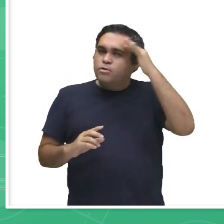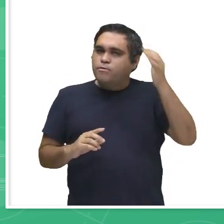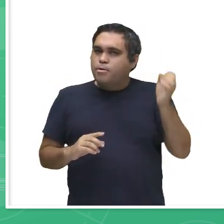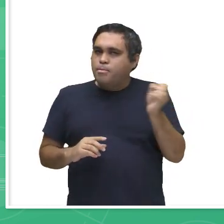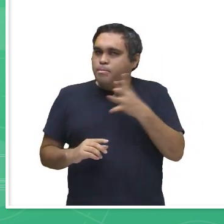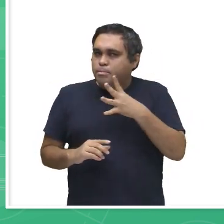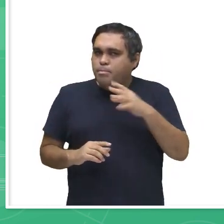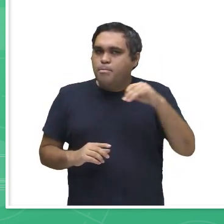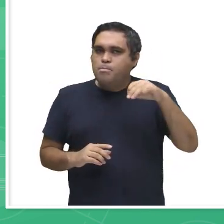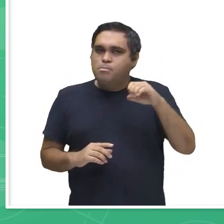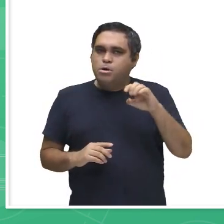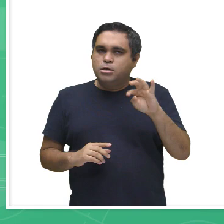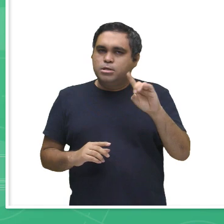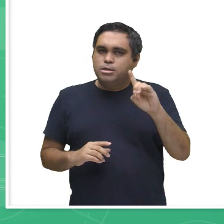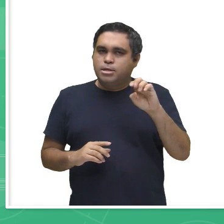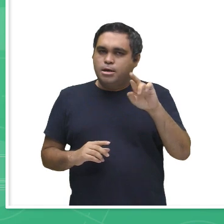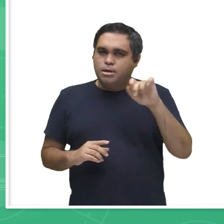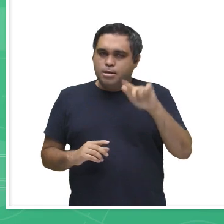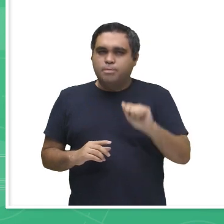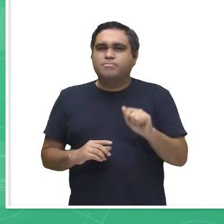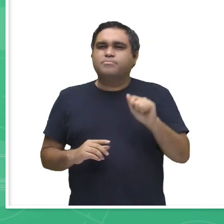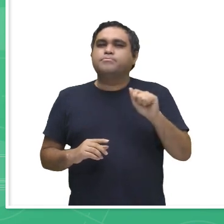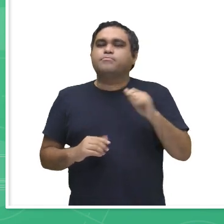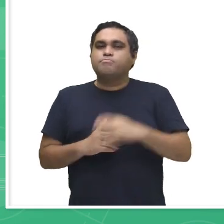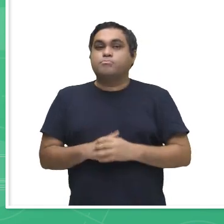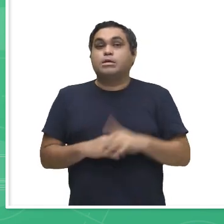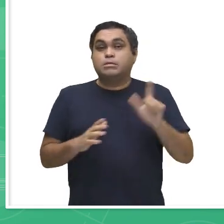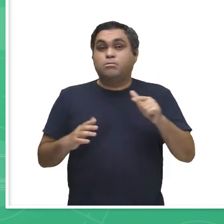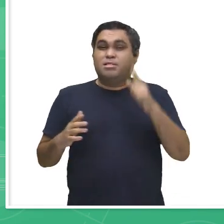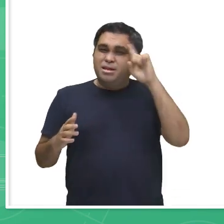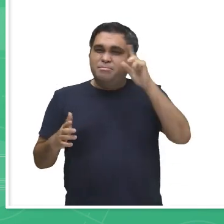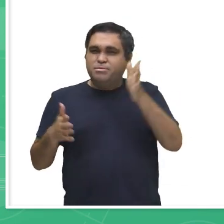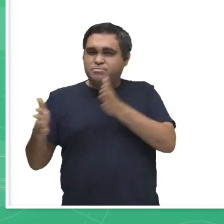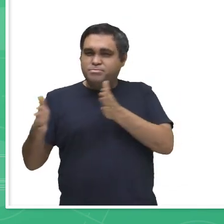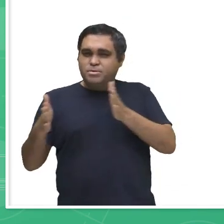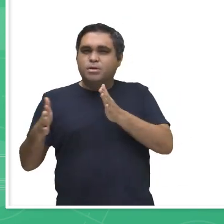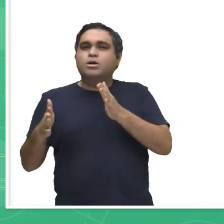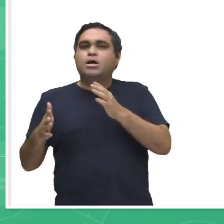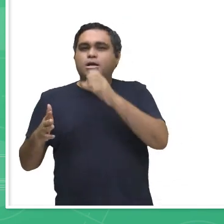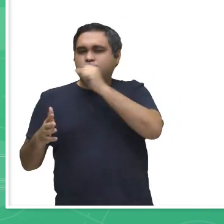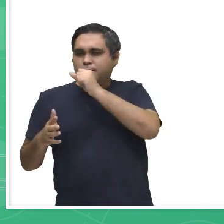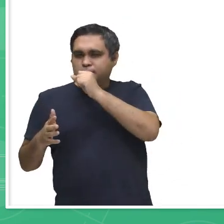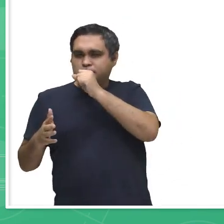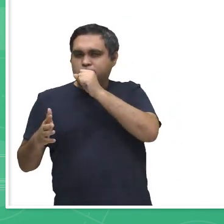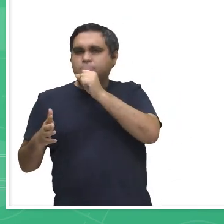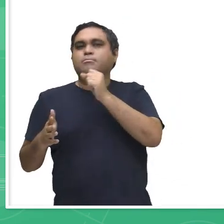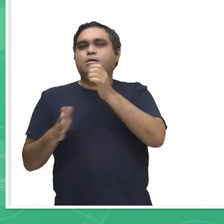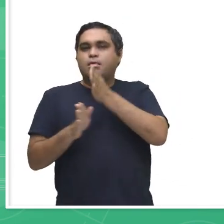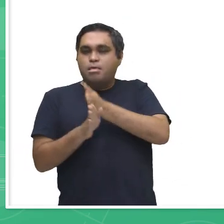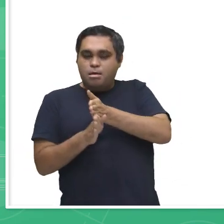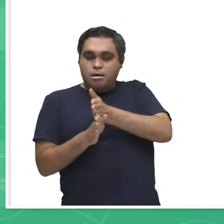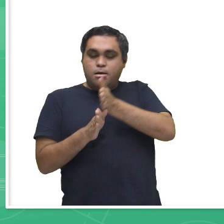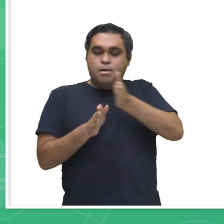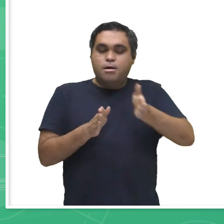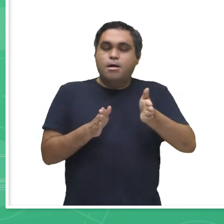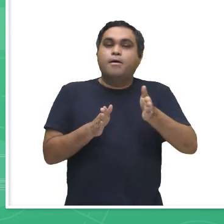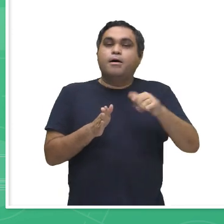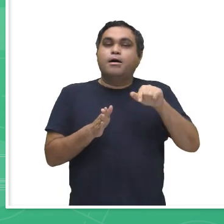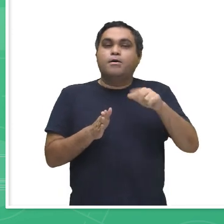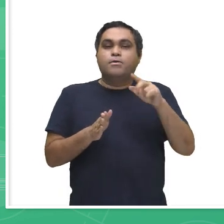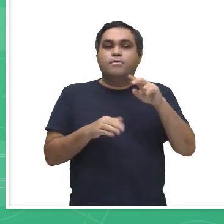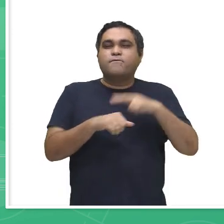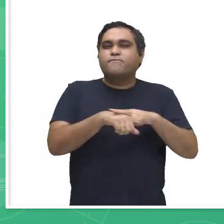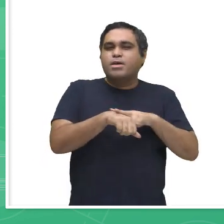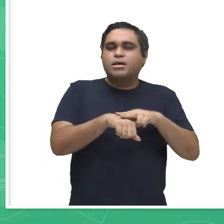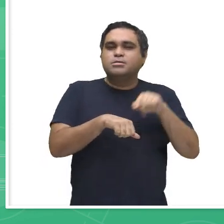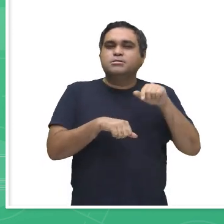nós falávamos, lá daquele laranja da filosofia cristã, para a filosofia, o verde da filosofia